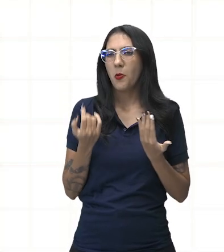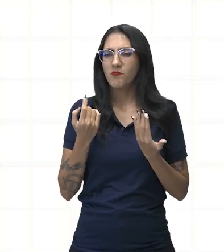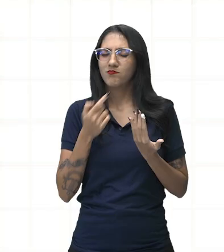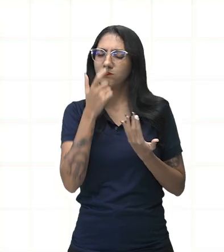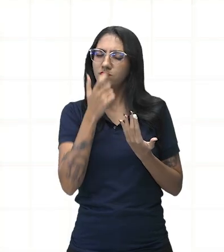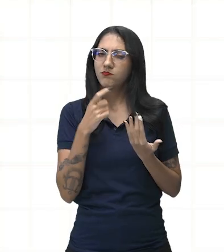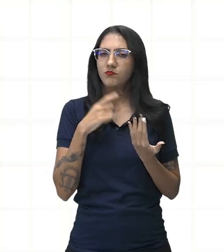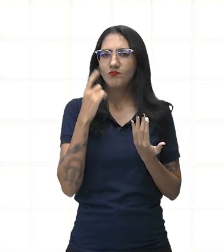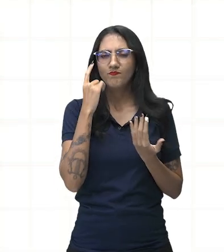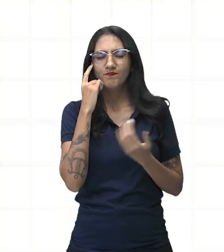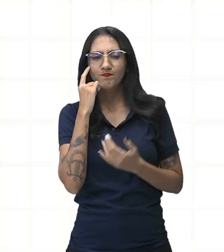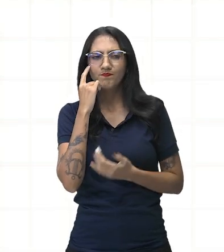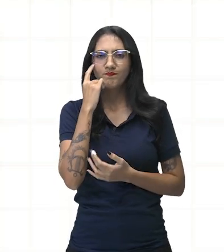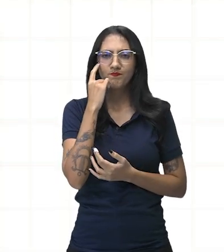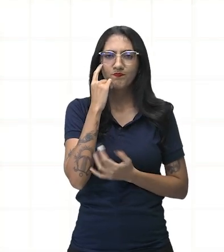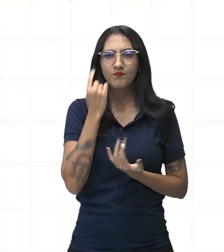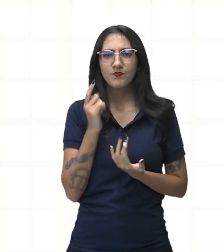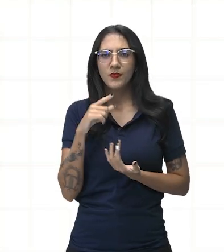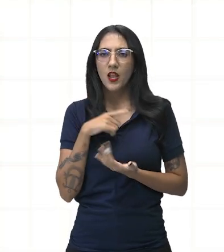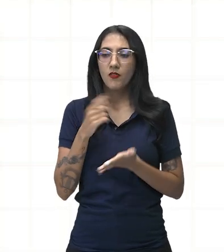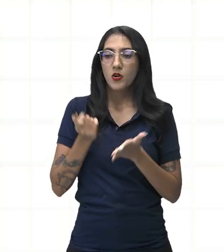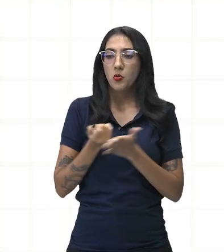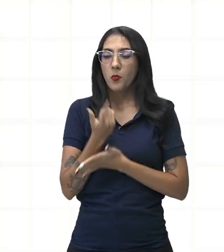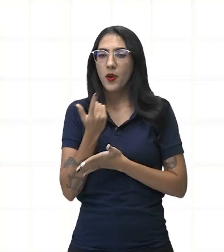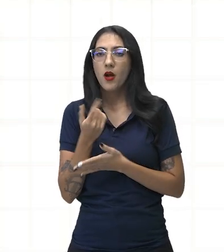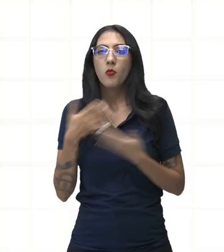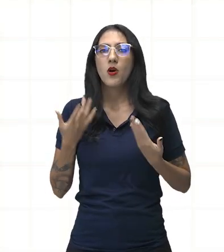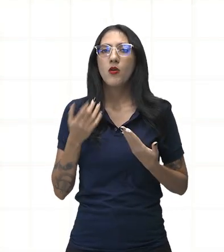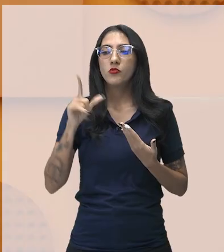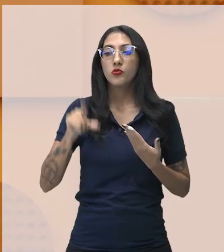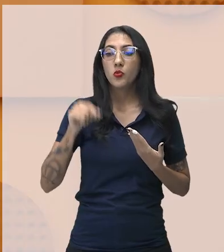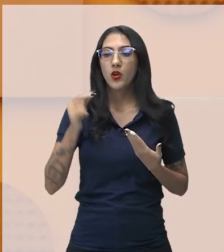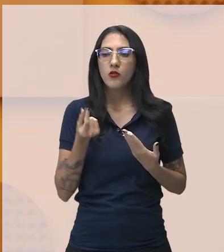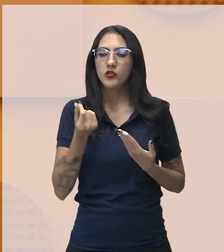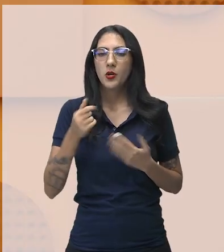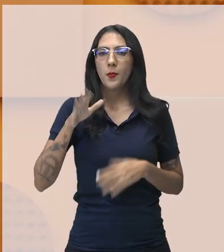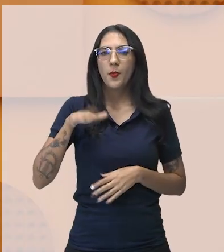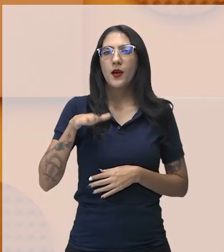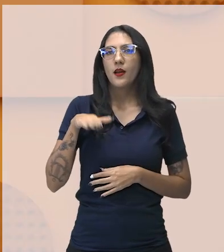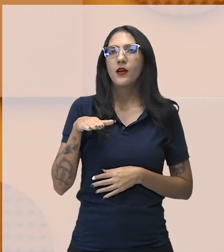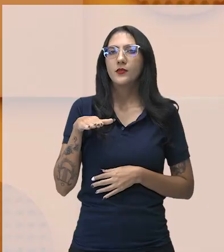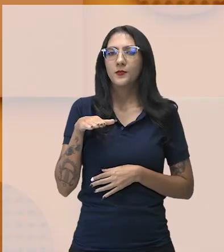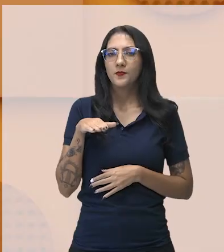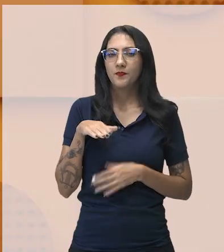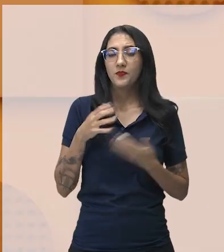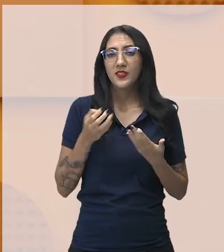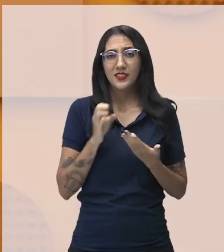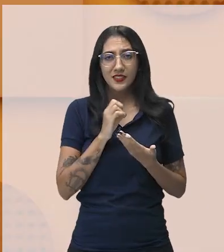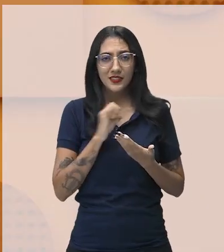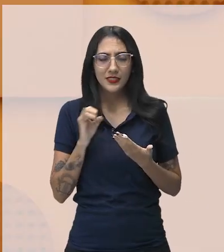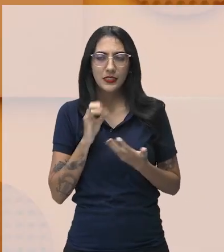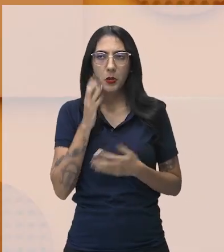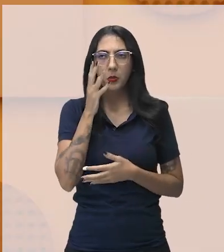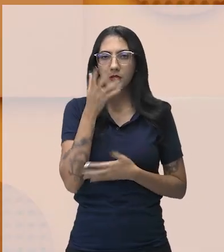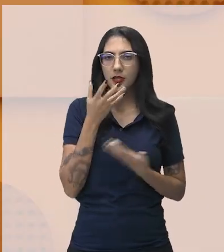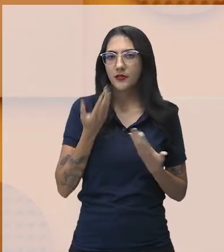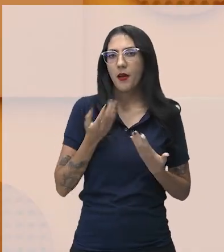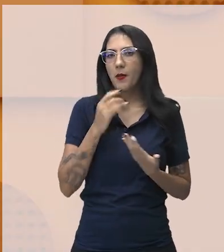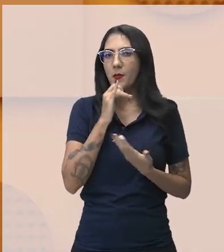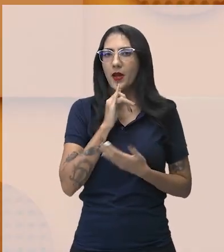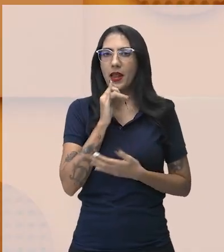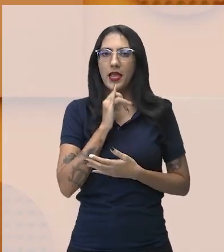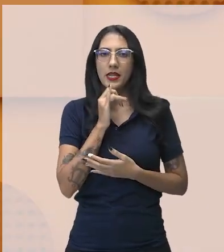consumidor, normalmente tende a comprar o mais barato. Tá? Só se ali tiver alguma situação em que as pessoas normalmente